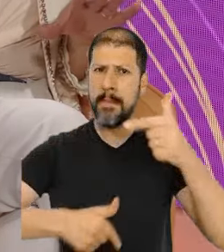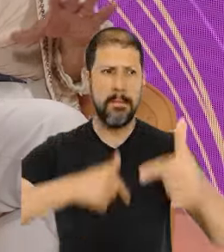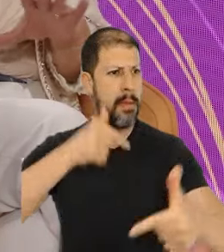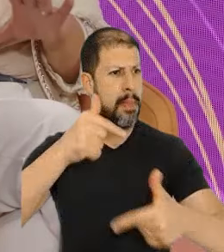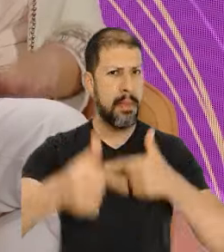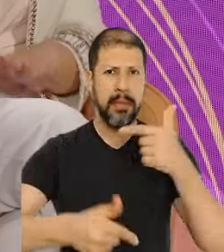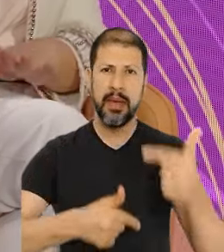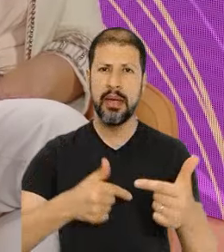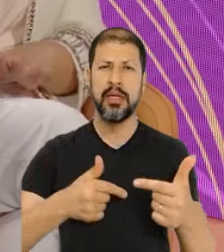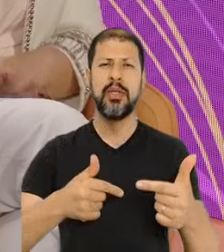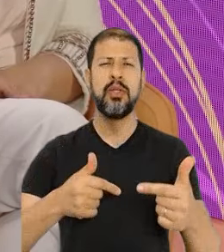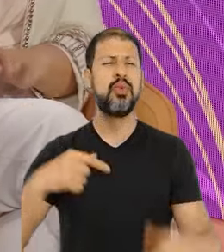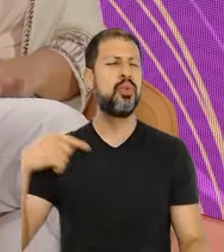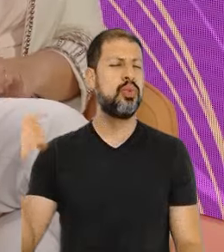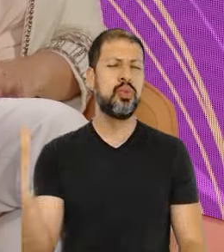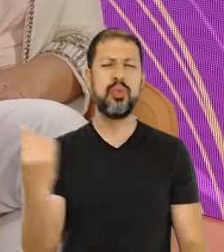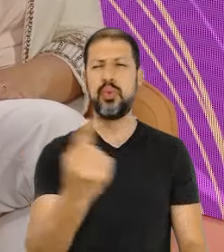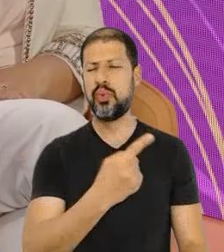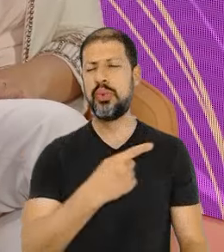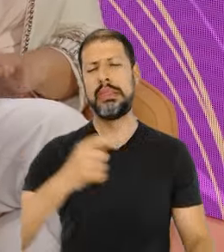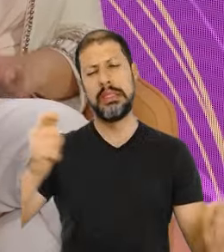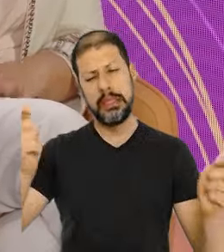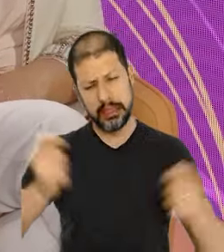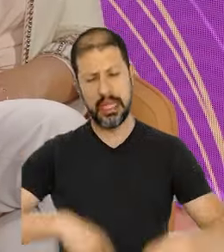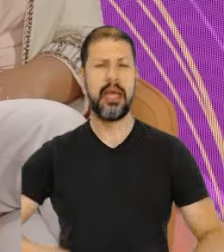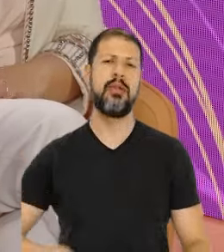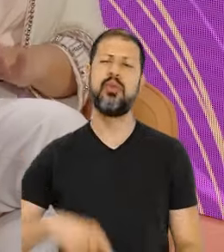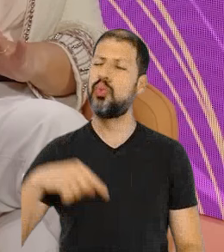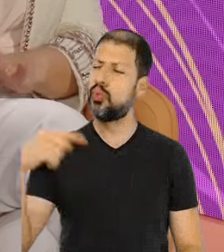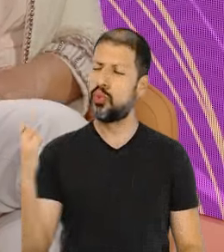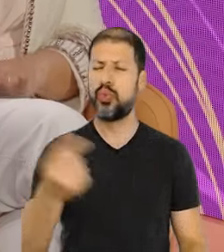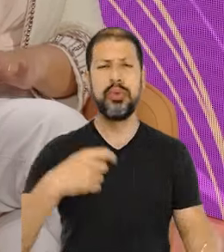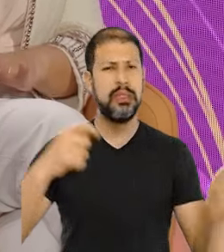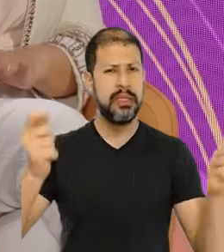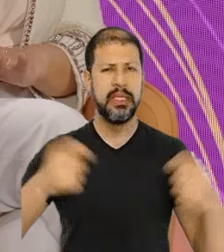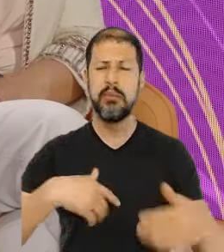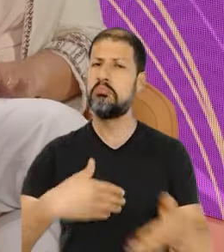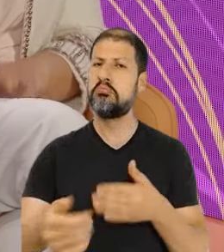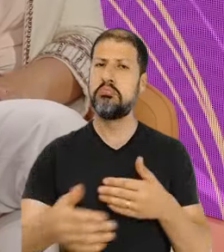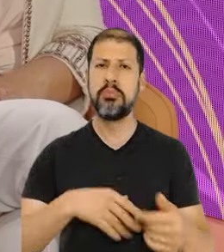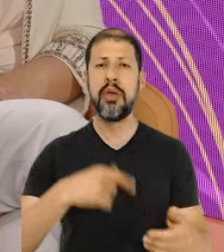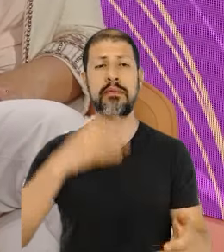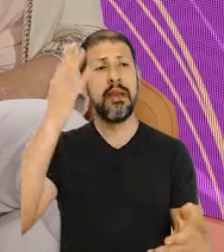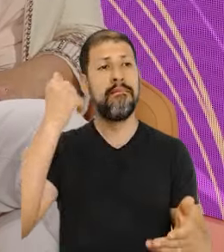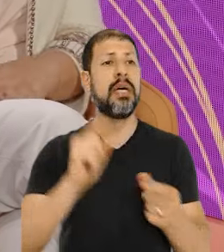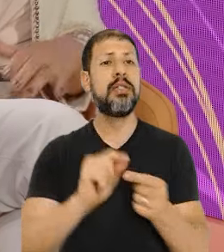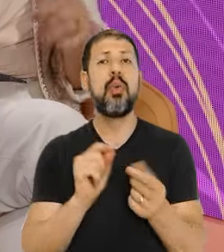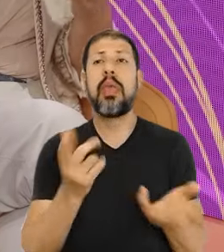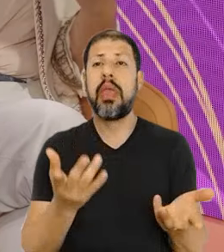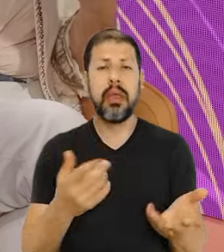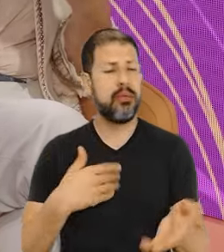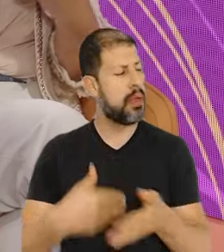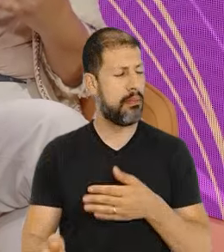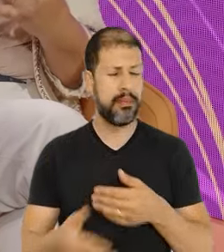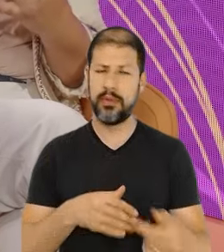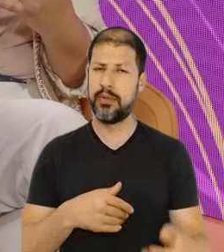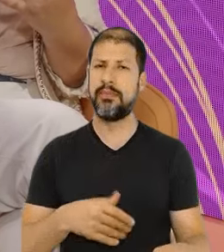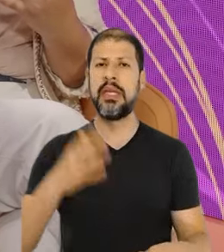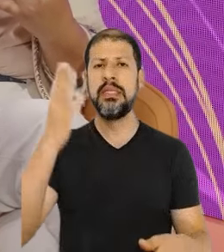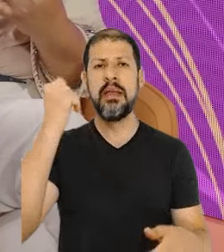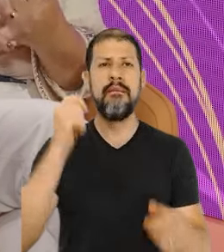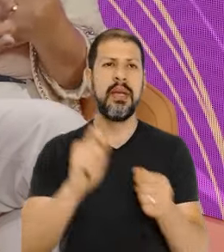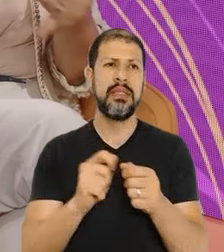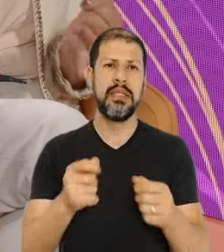assim Todos nós somos capazes todos independente do que você sabe fazer sabe se você sabe fazer